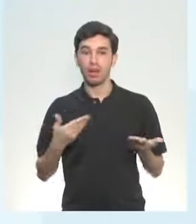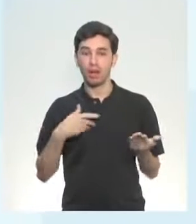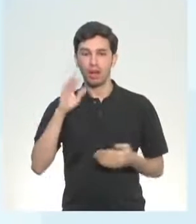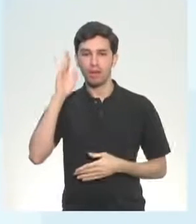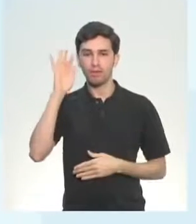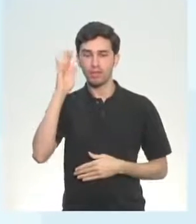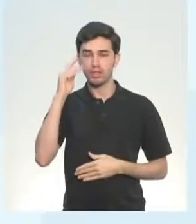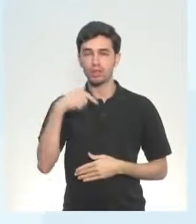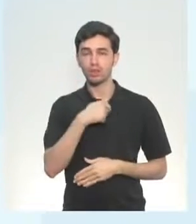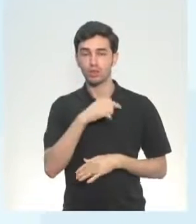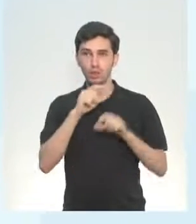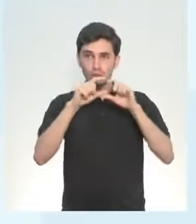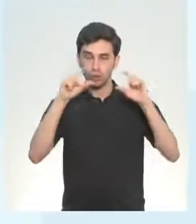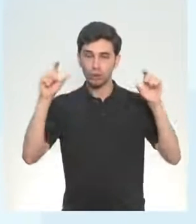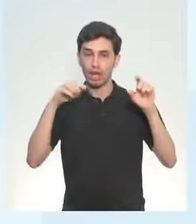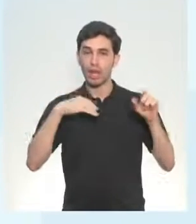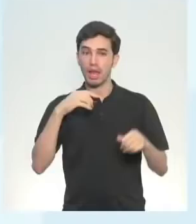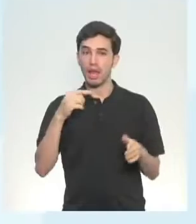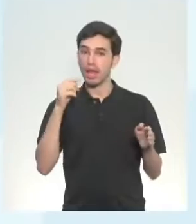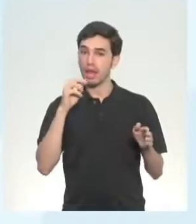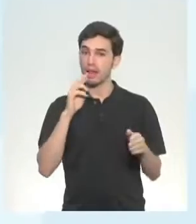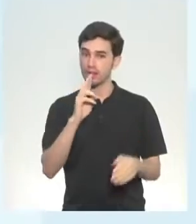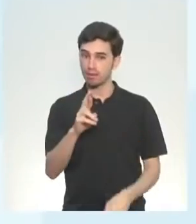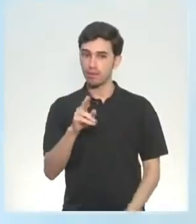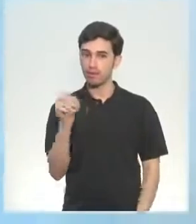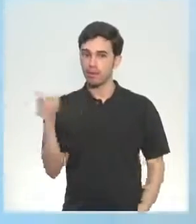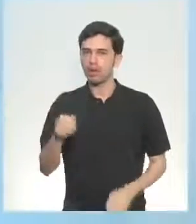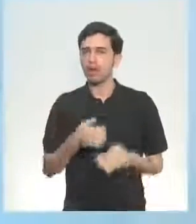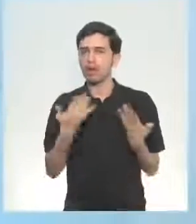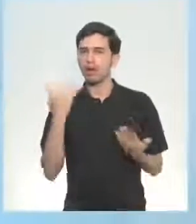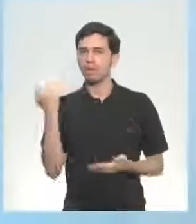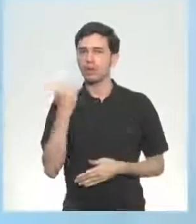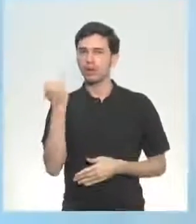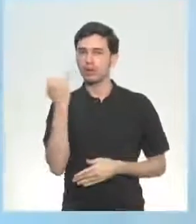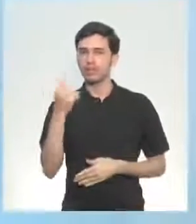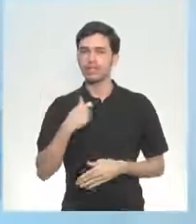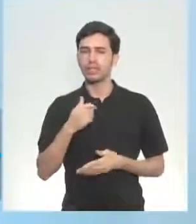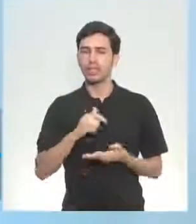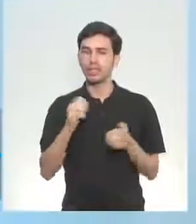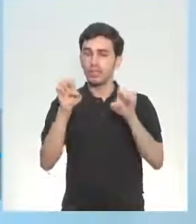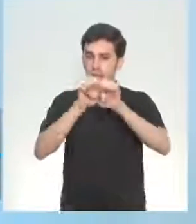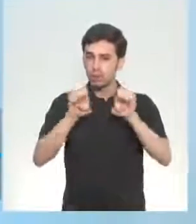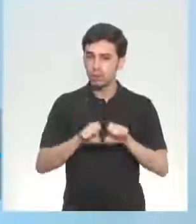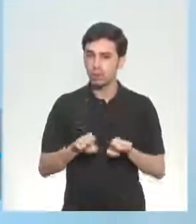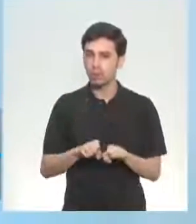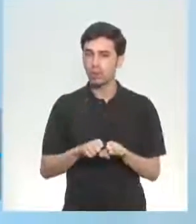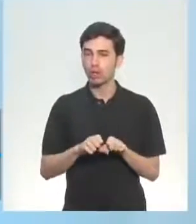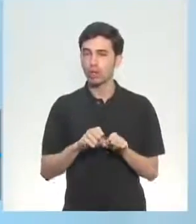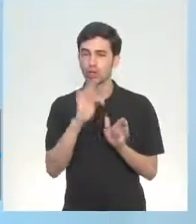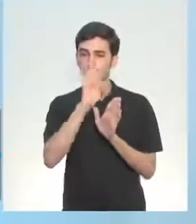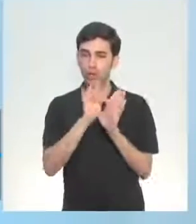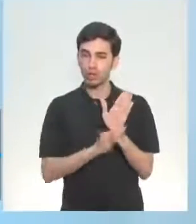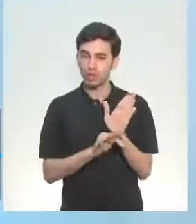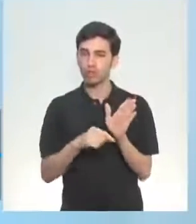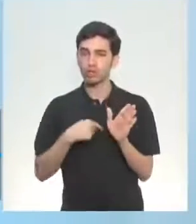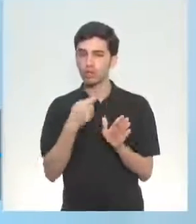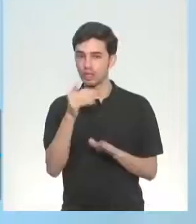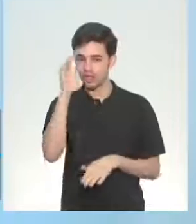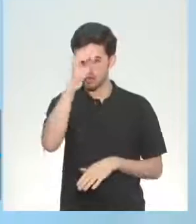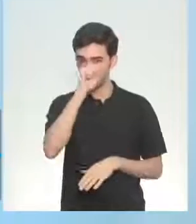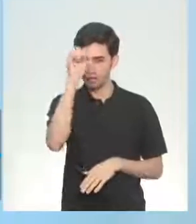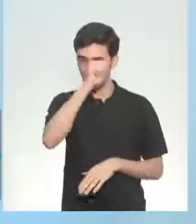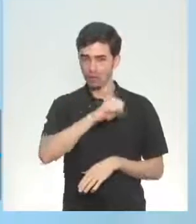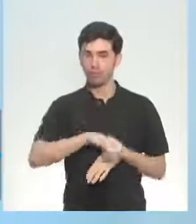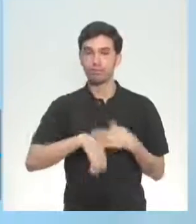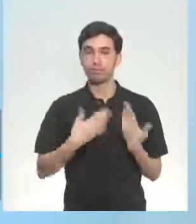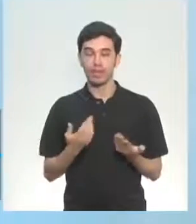gênero textual que vamos produzir? Resumindo, né? Nós vimos aqui durante as aulas qual que é a estrutura do gênero carta